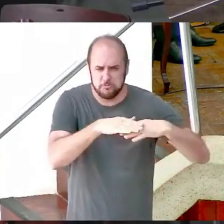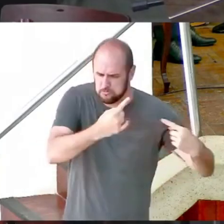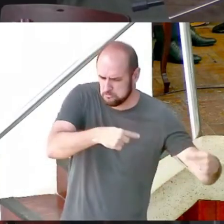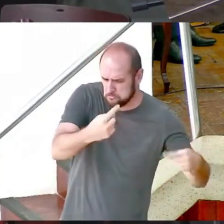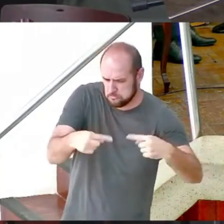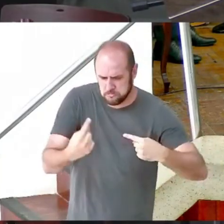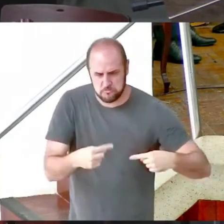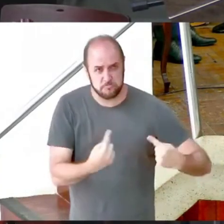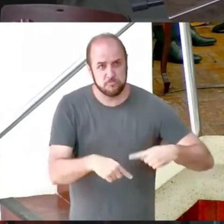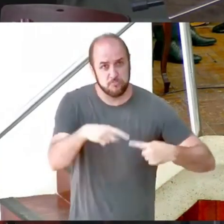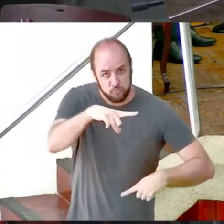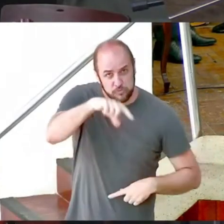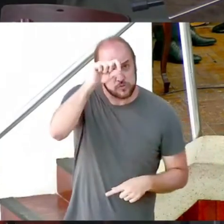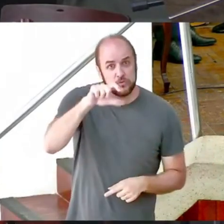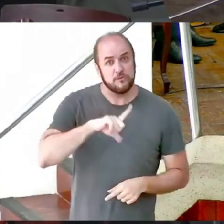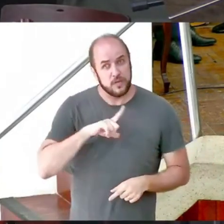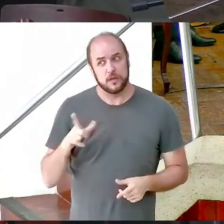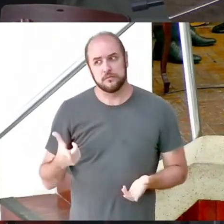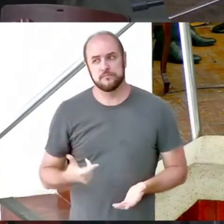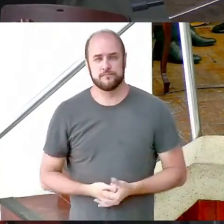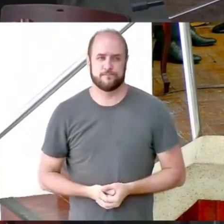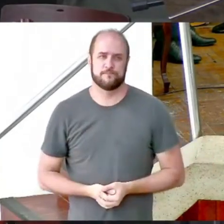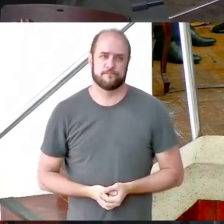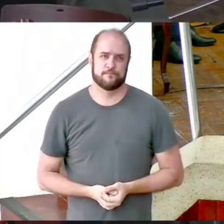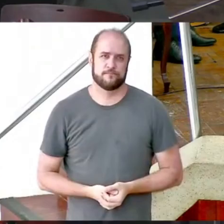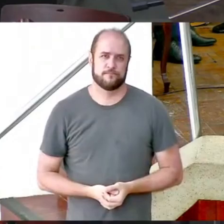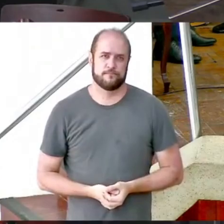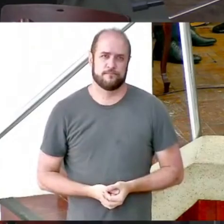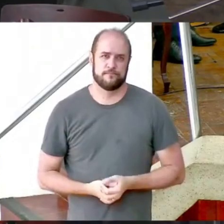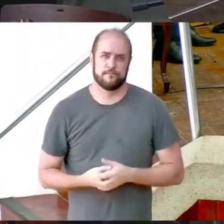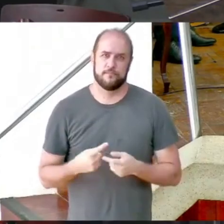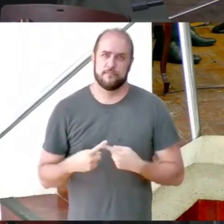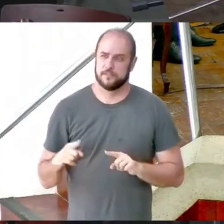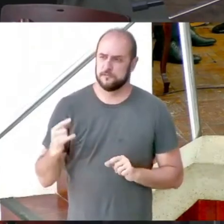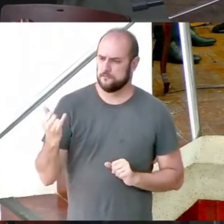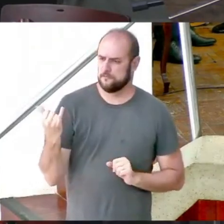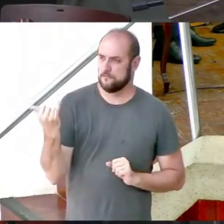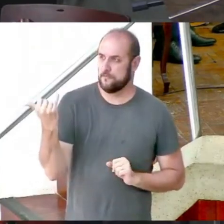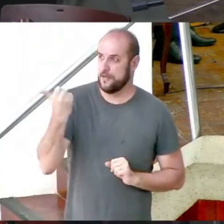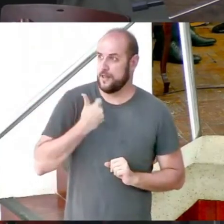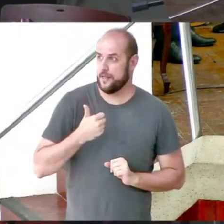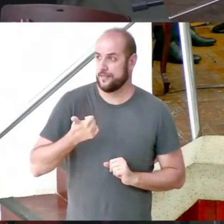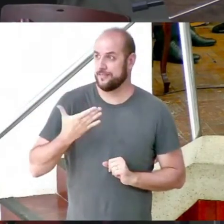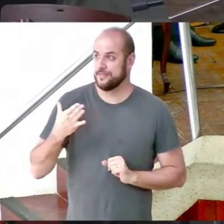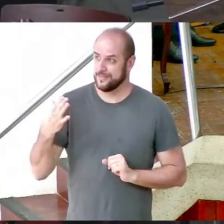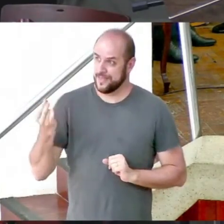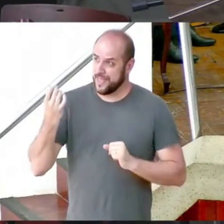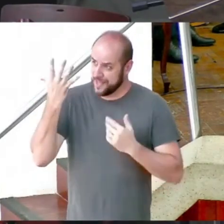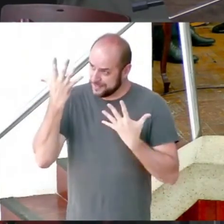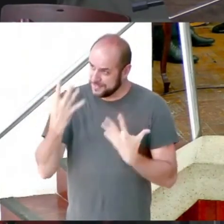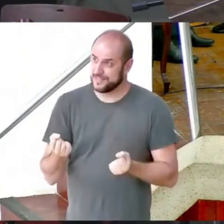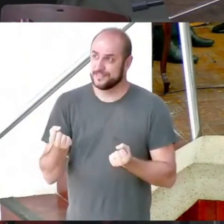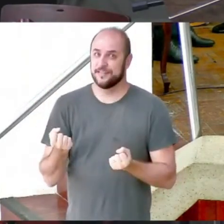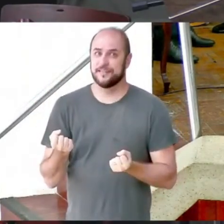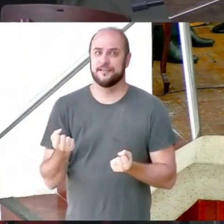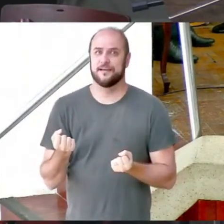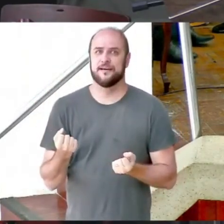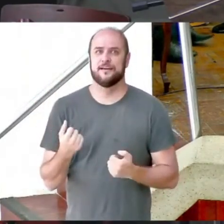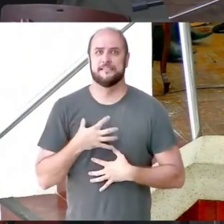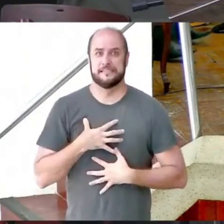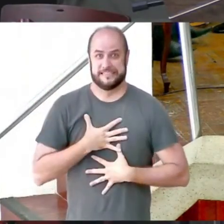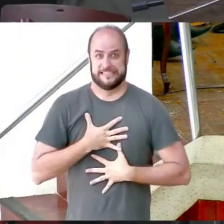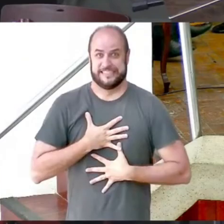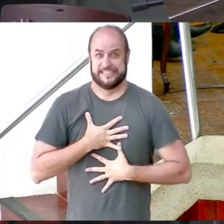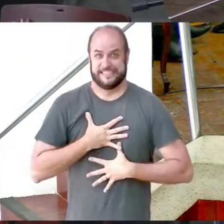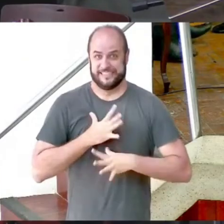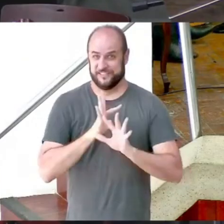uma decisão. Mas quando ele me disse isso, então, eu disse assim: querida, nós vamos.